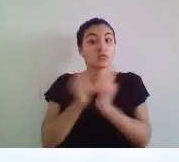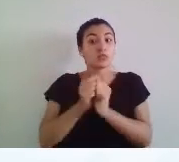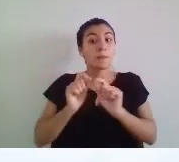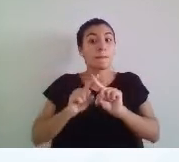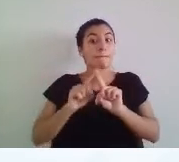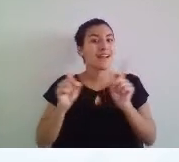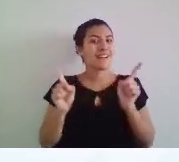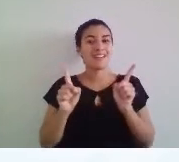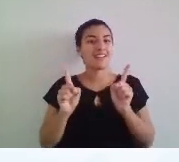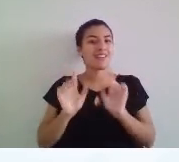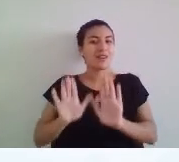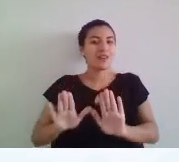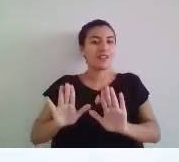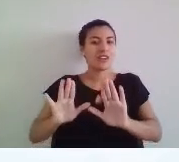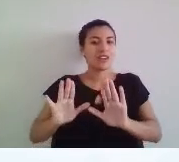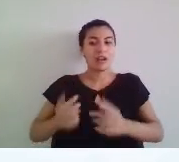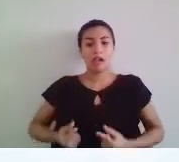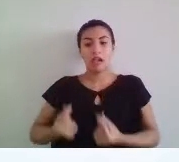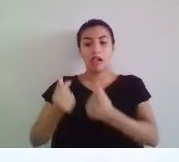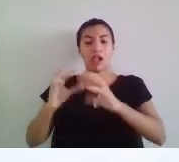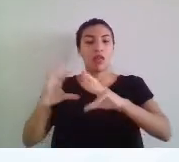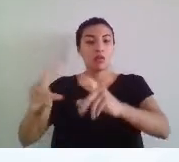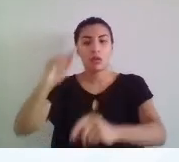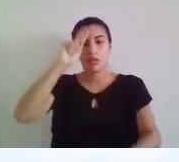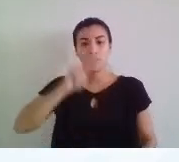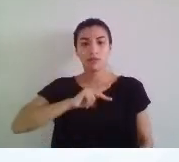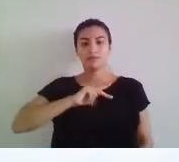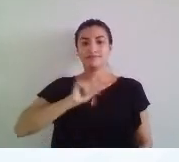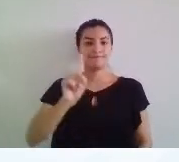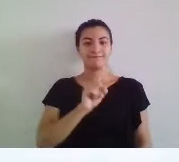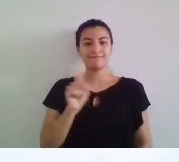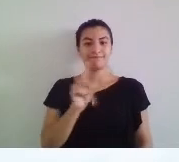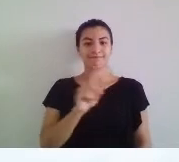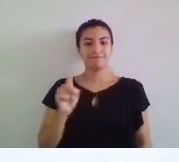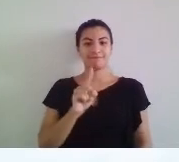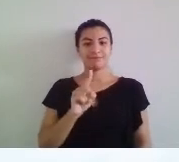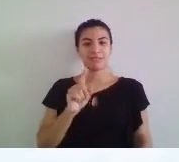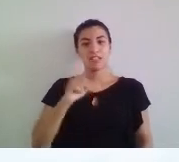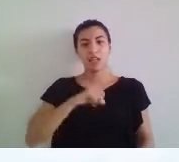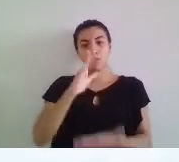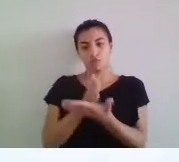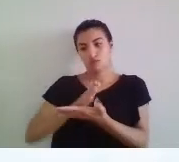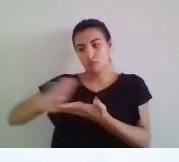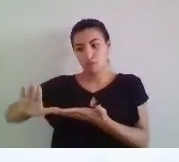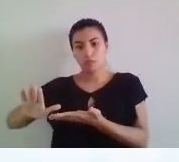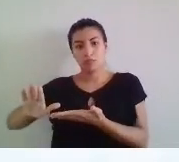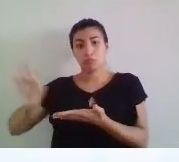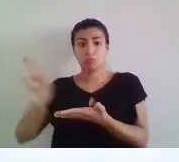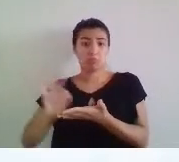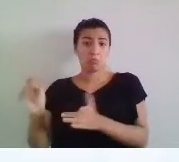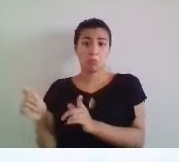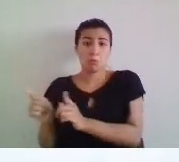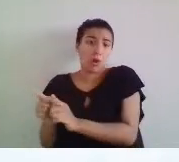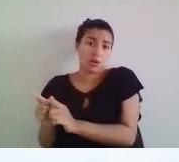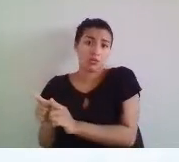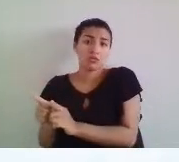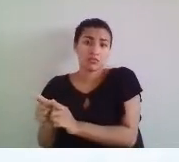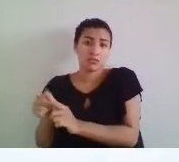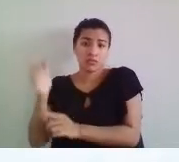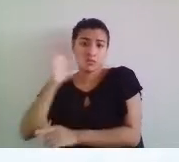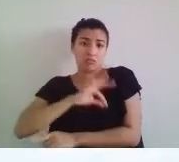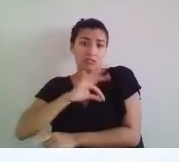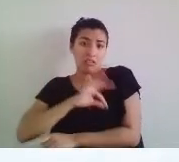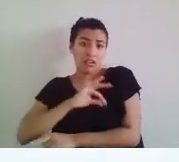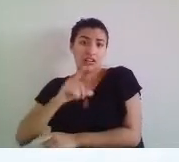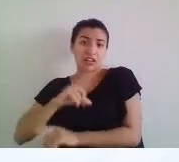não fica com toda a riqueza do trabalho produzido, não é? Então, fica com uma parte mínima dessa produção, que é o salário, e aí tem